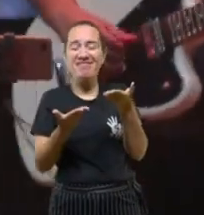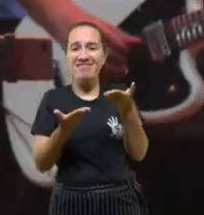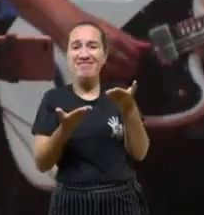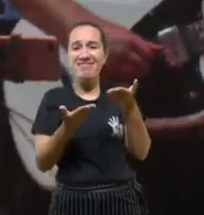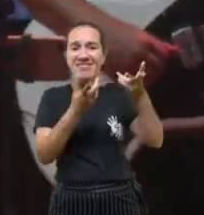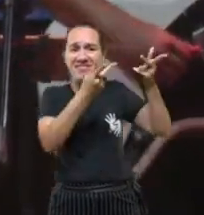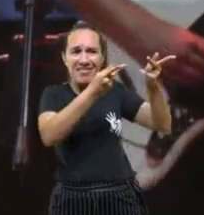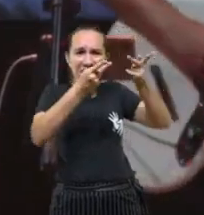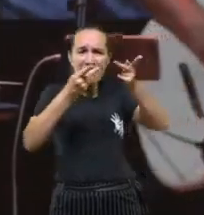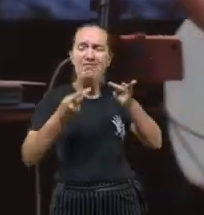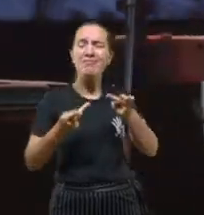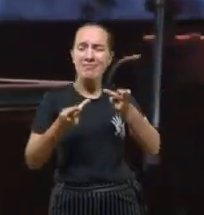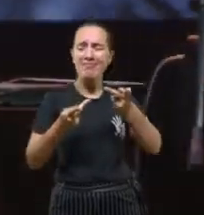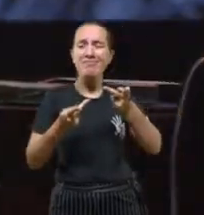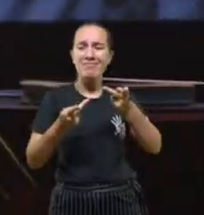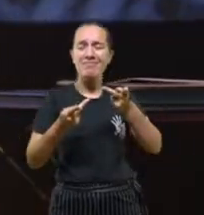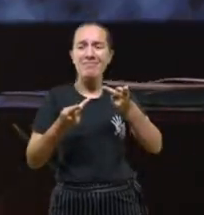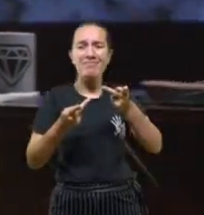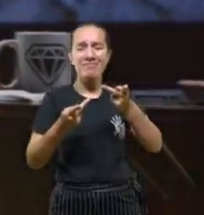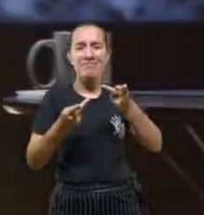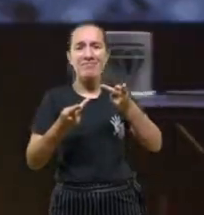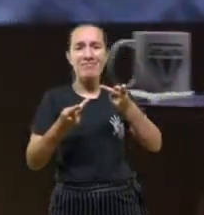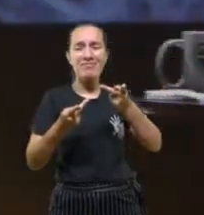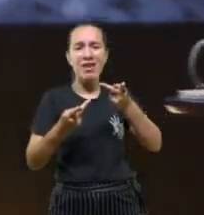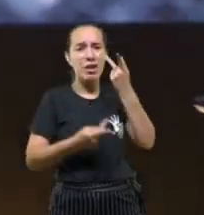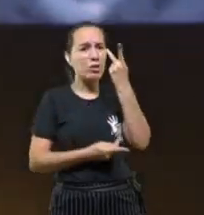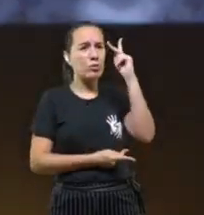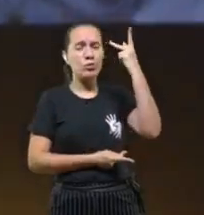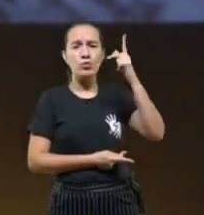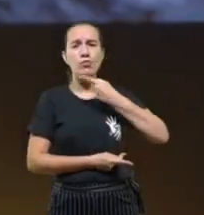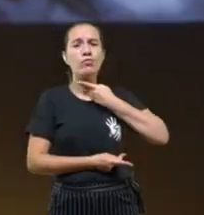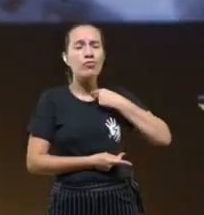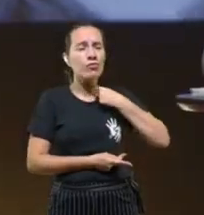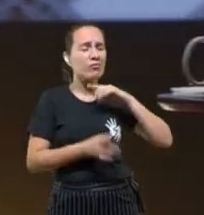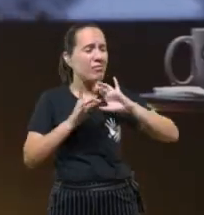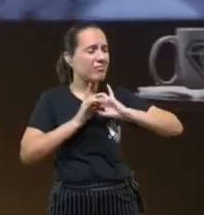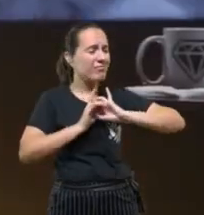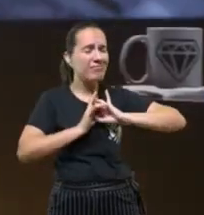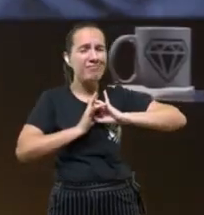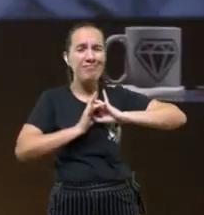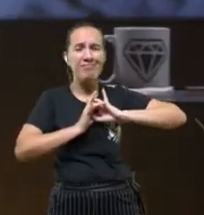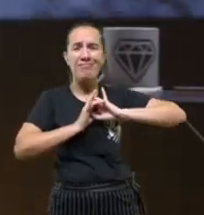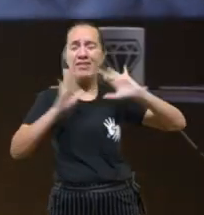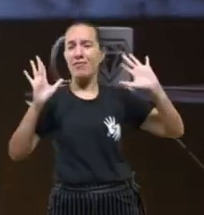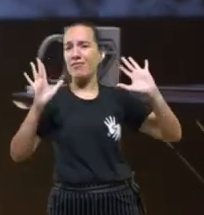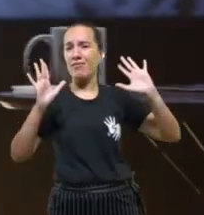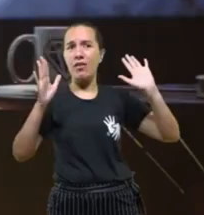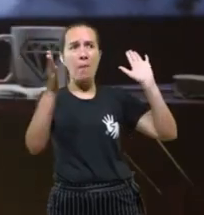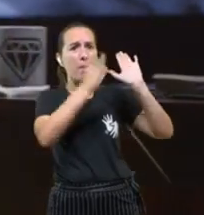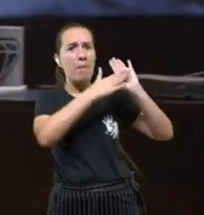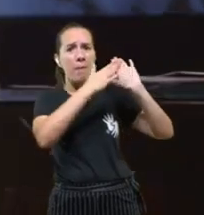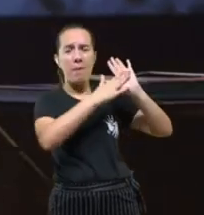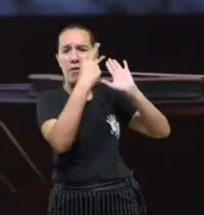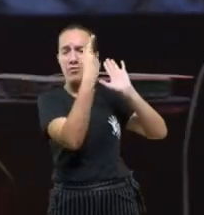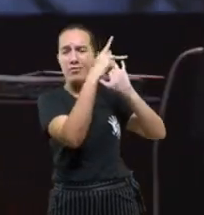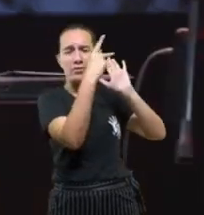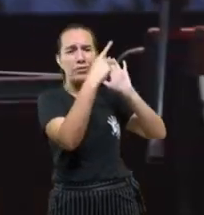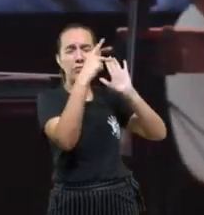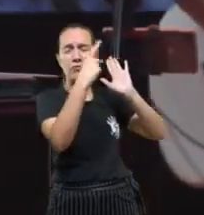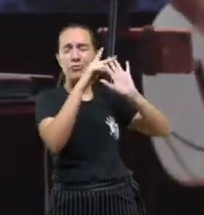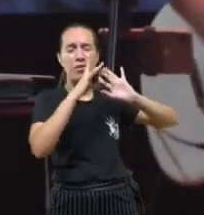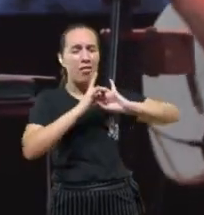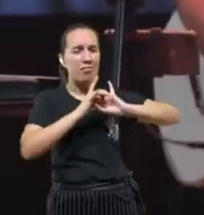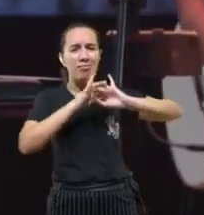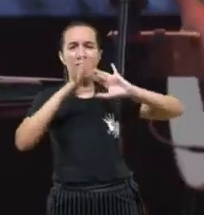Nós convidamos o Senhor para vem fazer aquilo que o Senhor tinha planejado para este culto